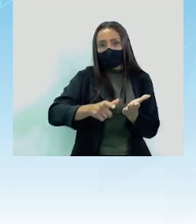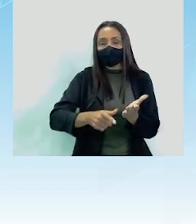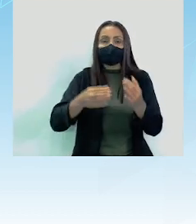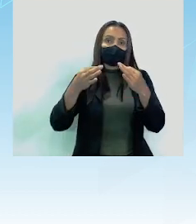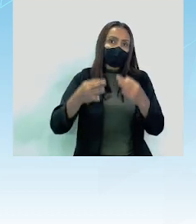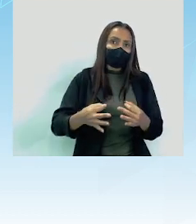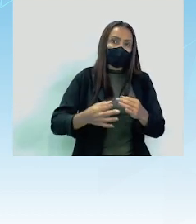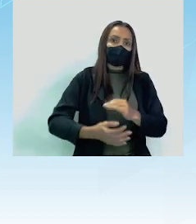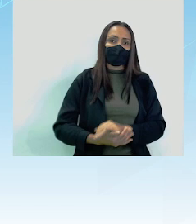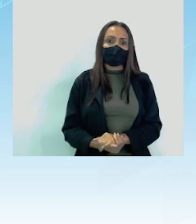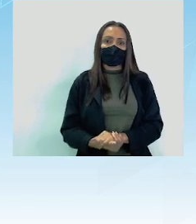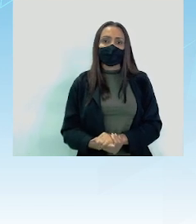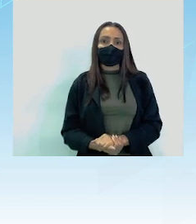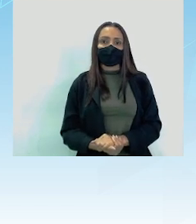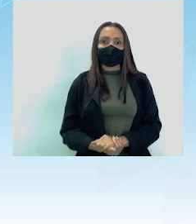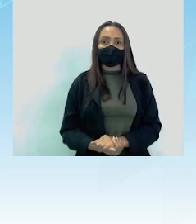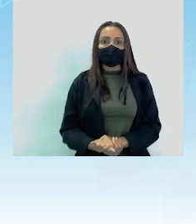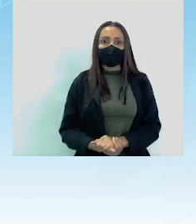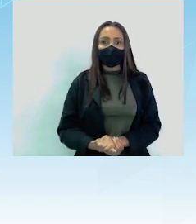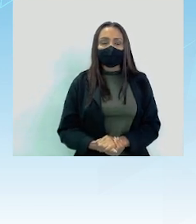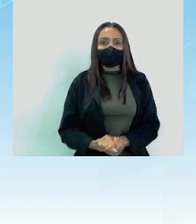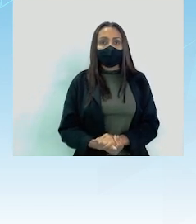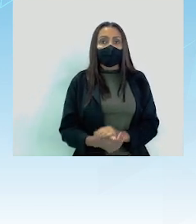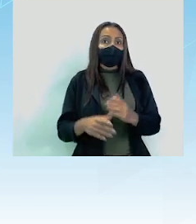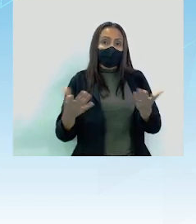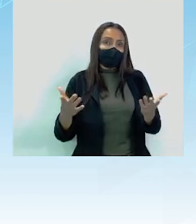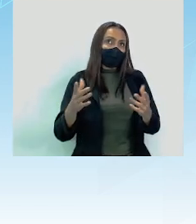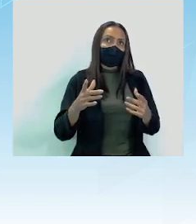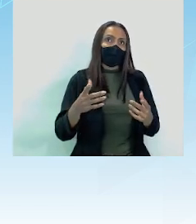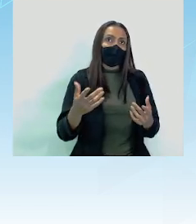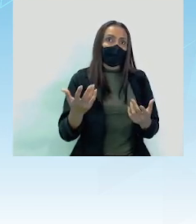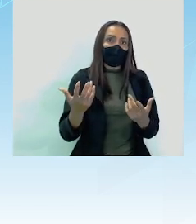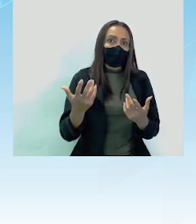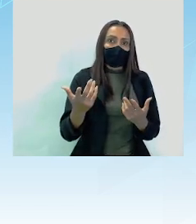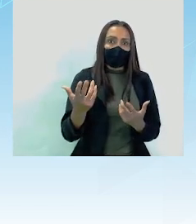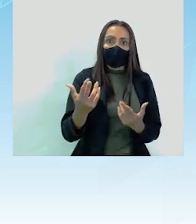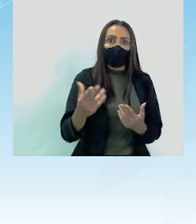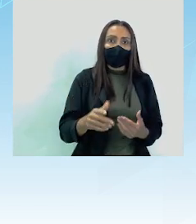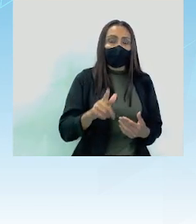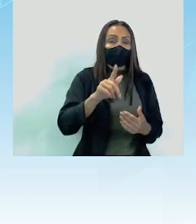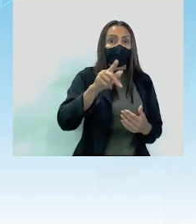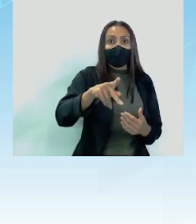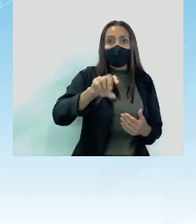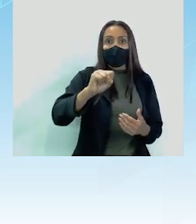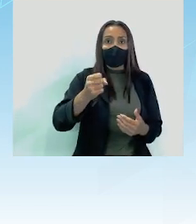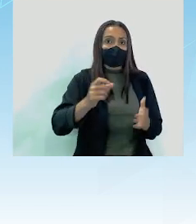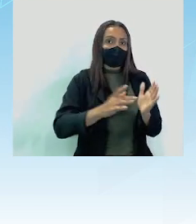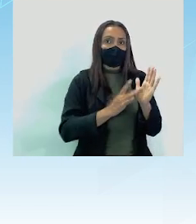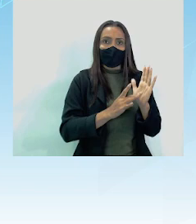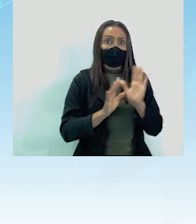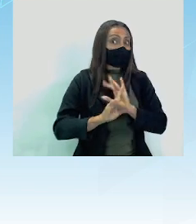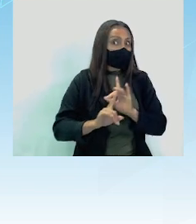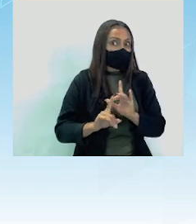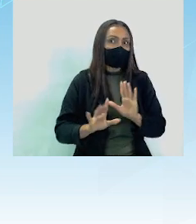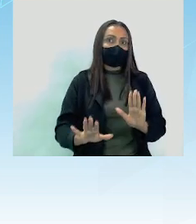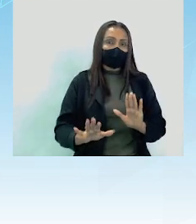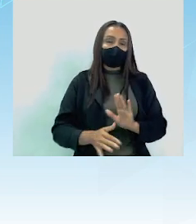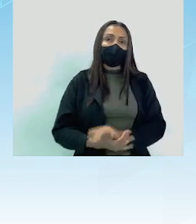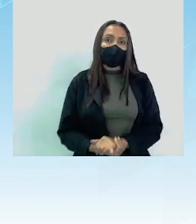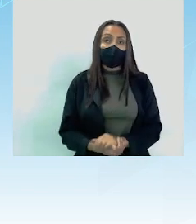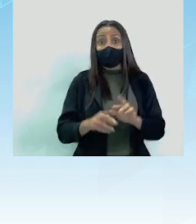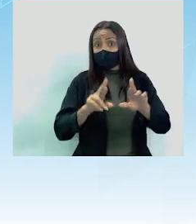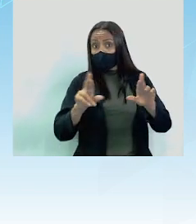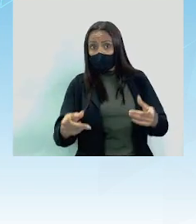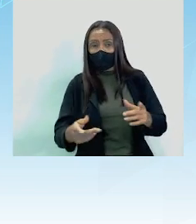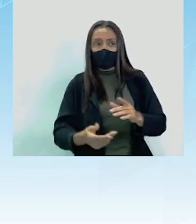poder fazer a marcação das distâncias. Não é tipo o GPS do celular, você bota lá o caminho e vai, não. Inclusive nem pode fazer isso.